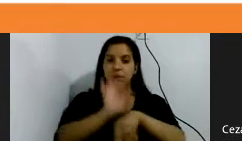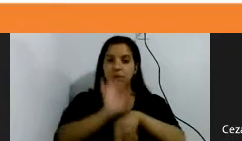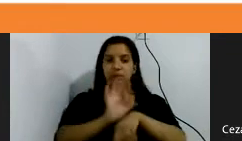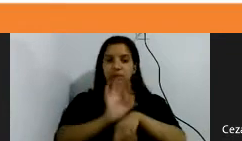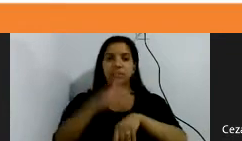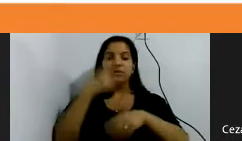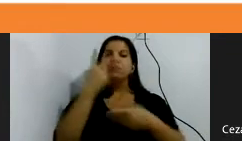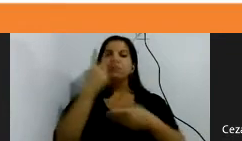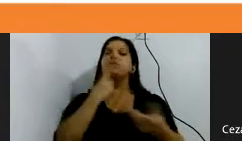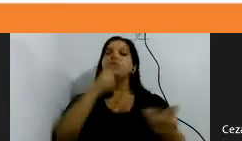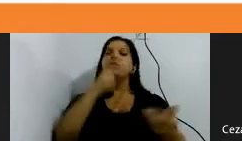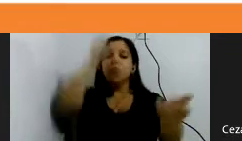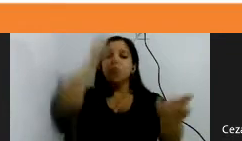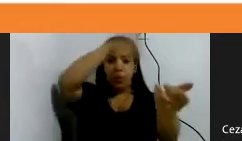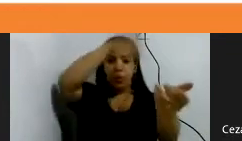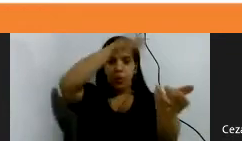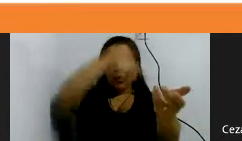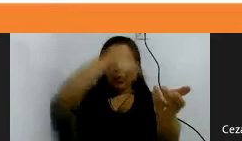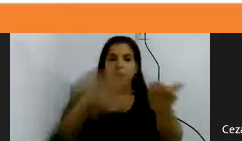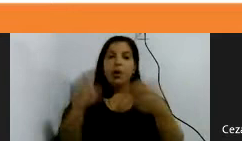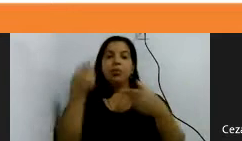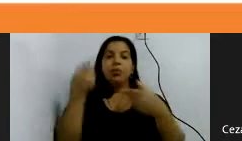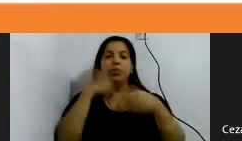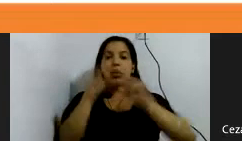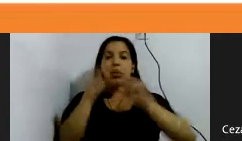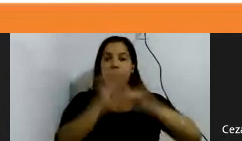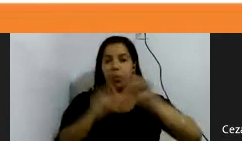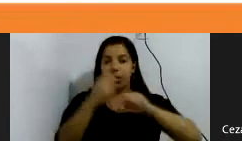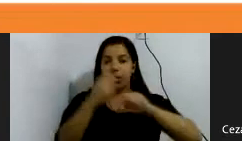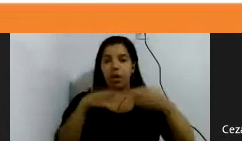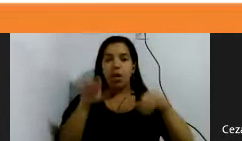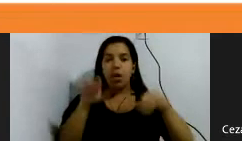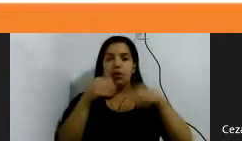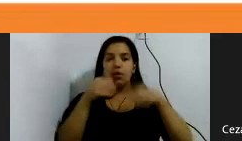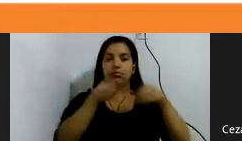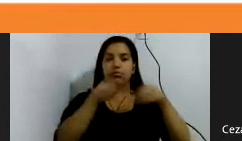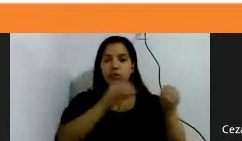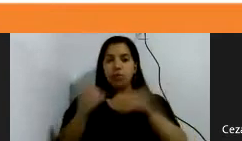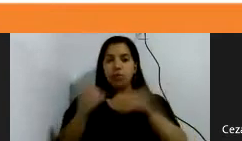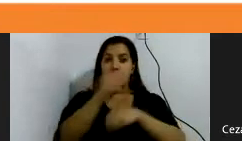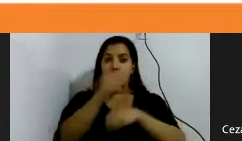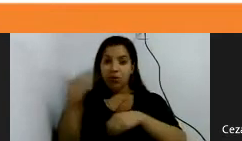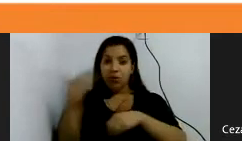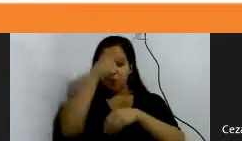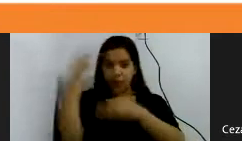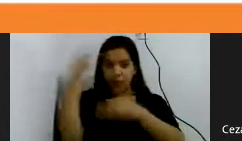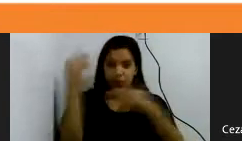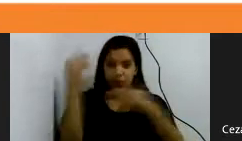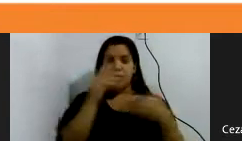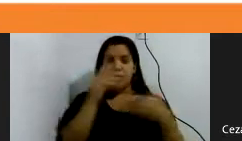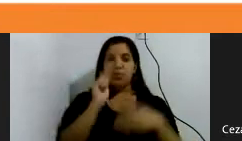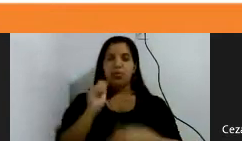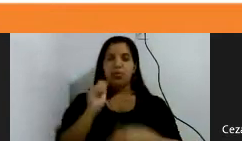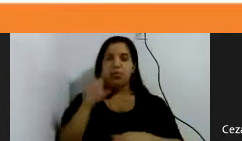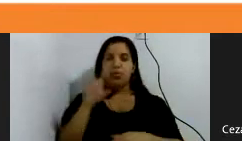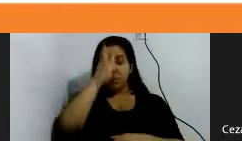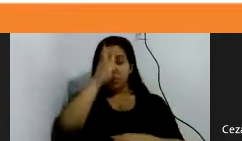são transfundidas para aumentar a capacidade de transporte de oxigênio em pacientes